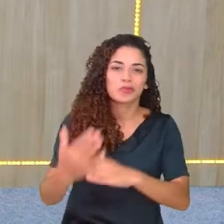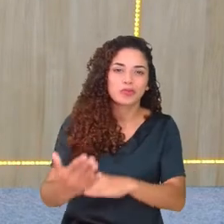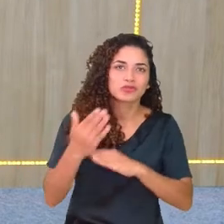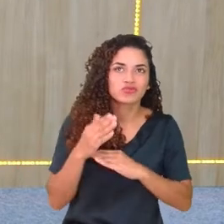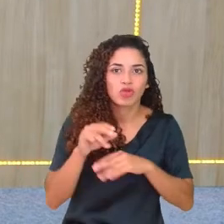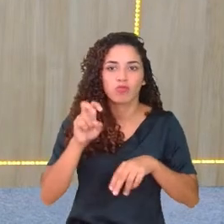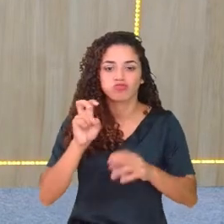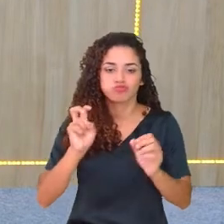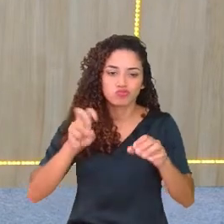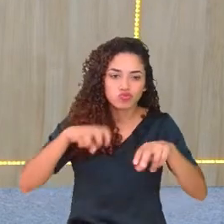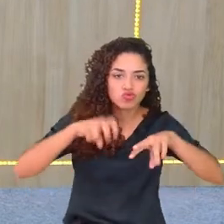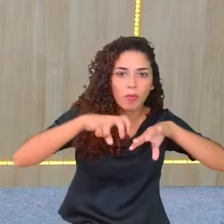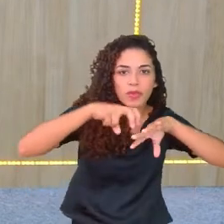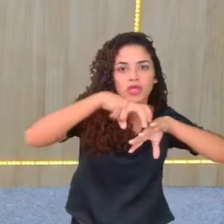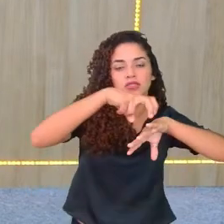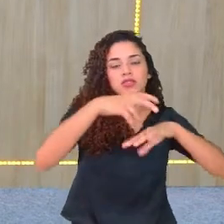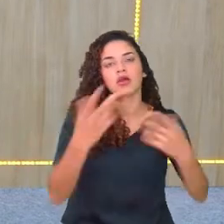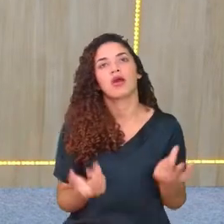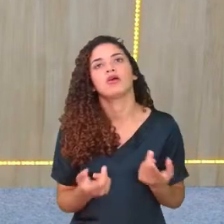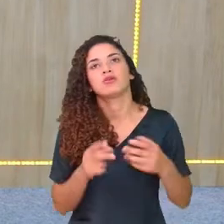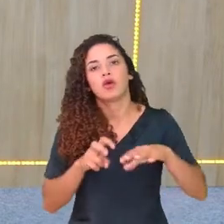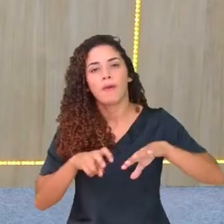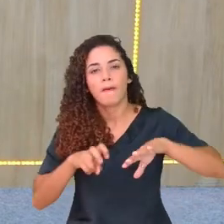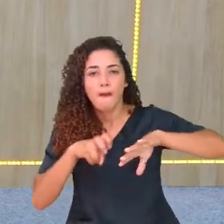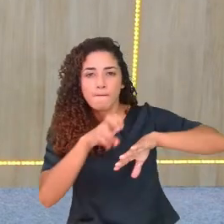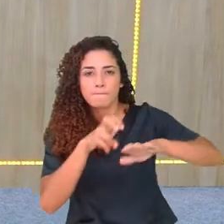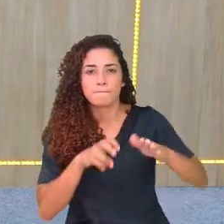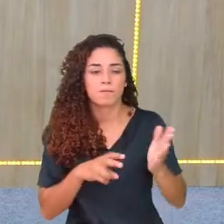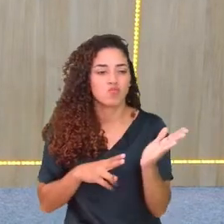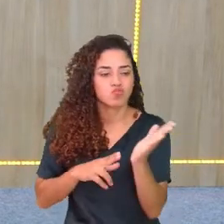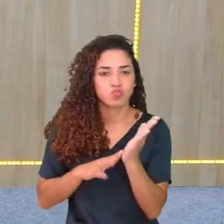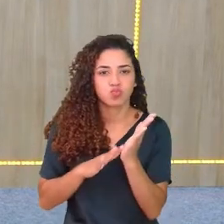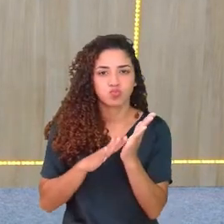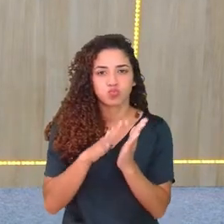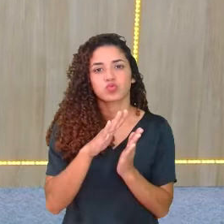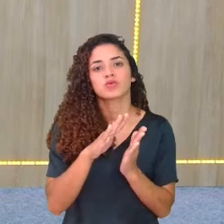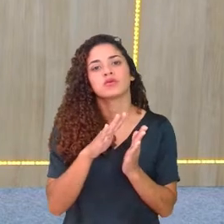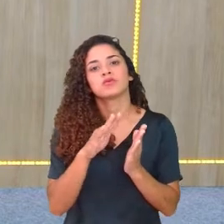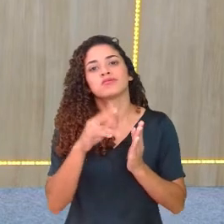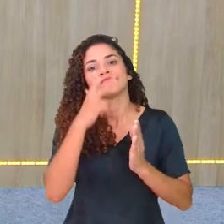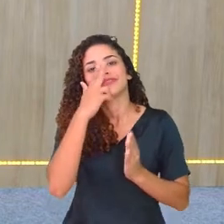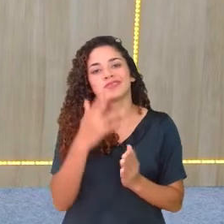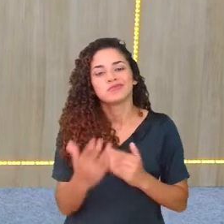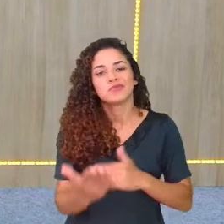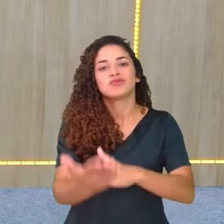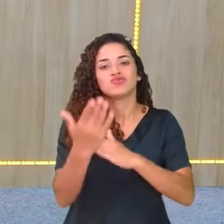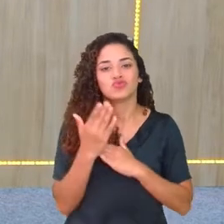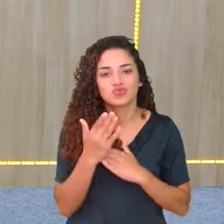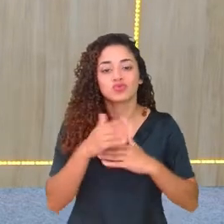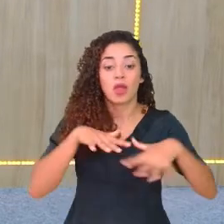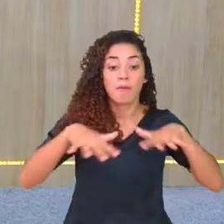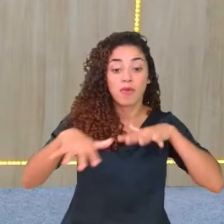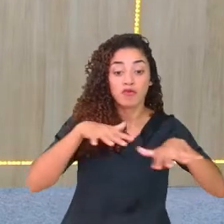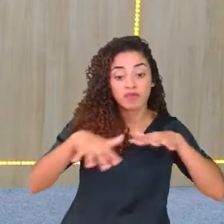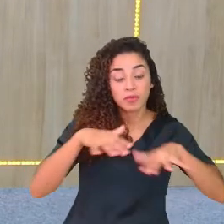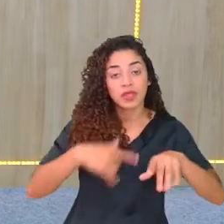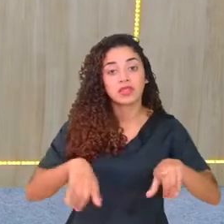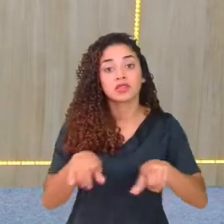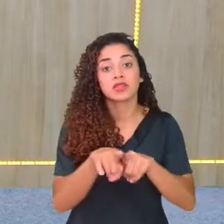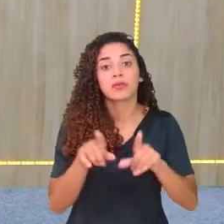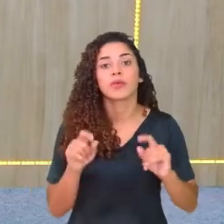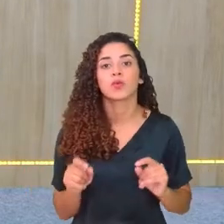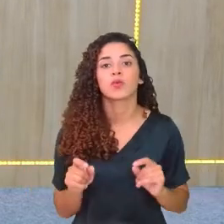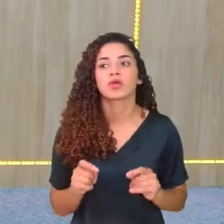importa seja rampa, seja escada, é ele como se fosse um verdadeiro freio, que vai ajudar não só no movimento, mas